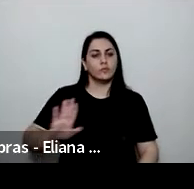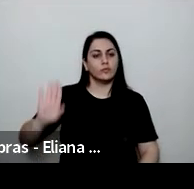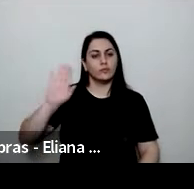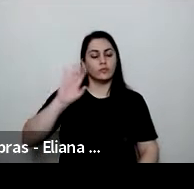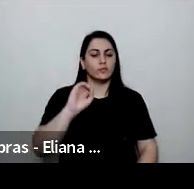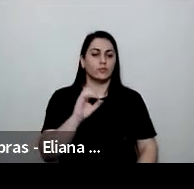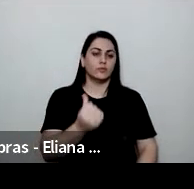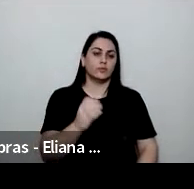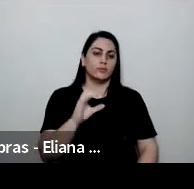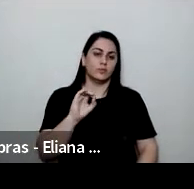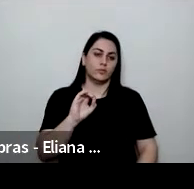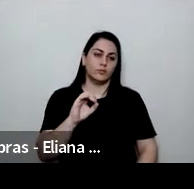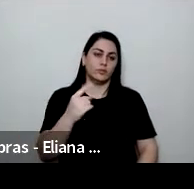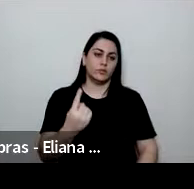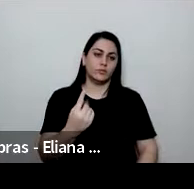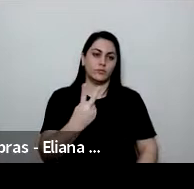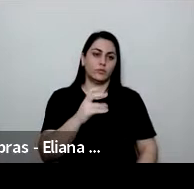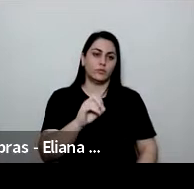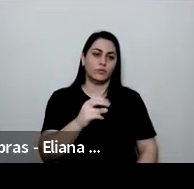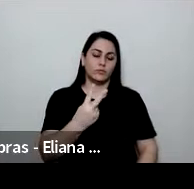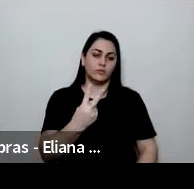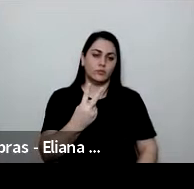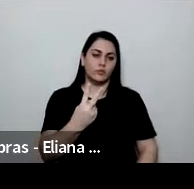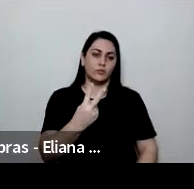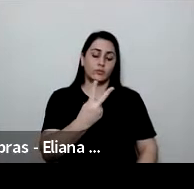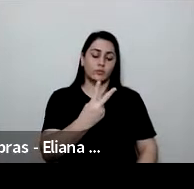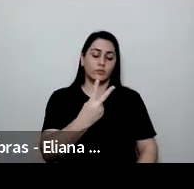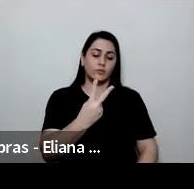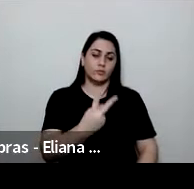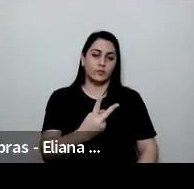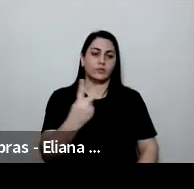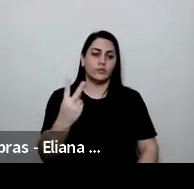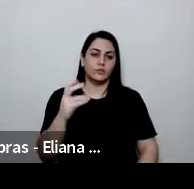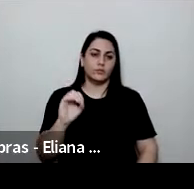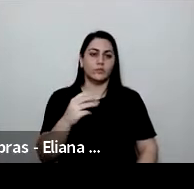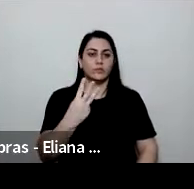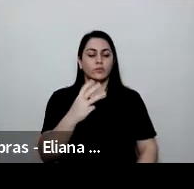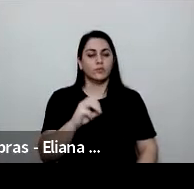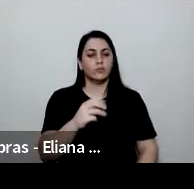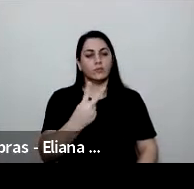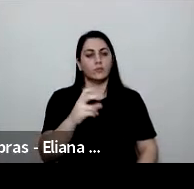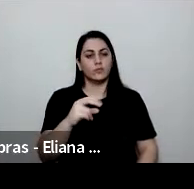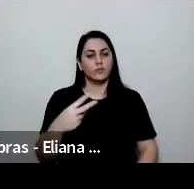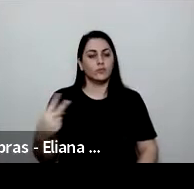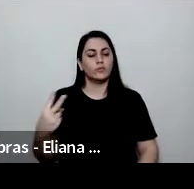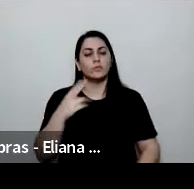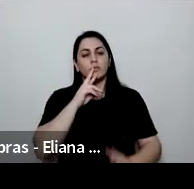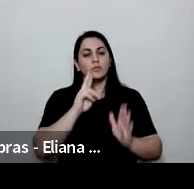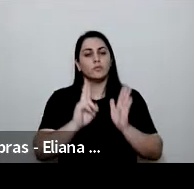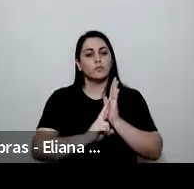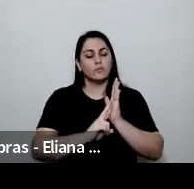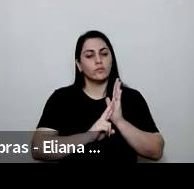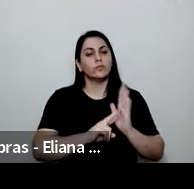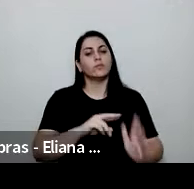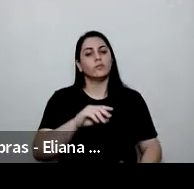era 601 220 32022 procedência de São Luis Renato durando a Graziela Santana Neiva Costa